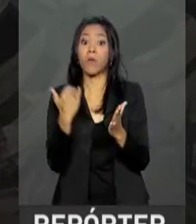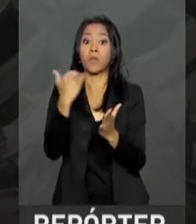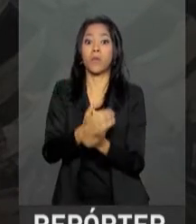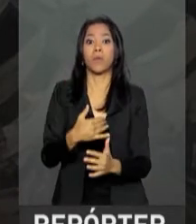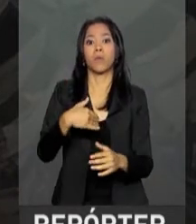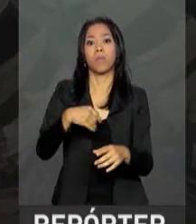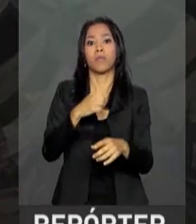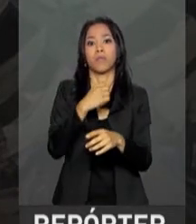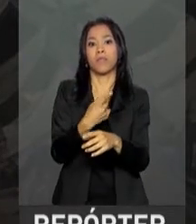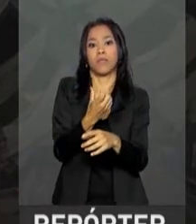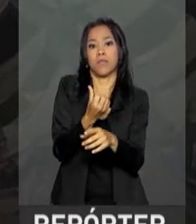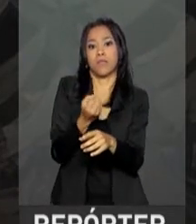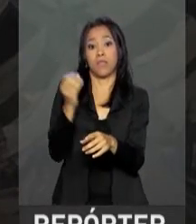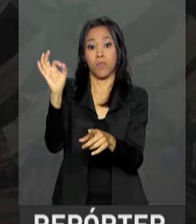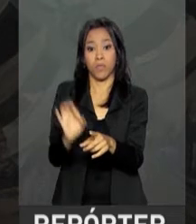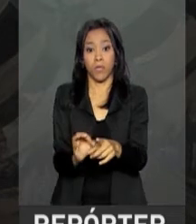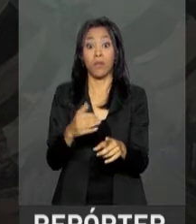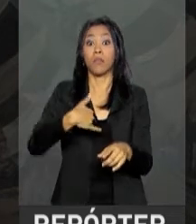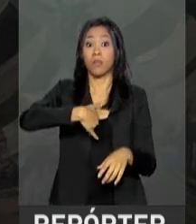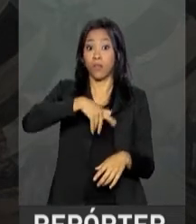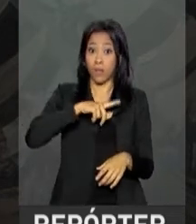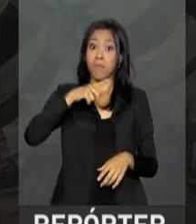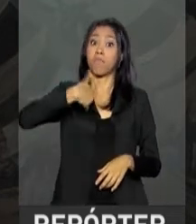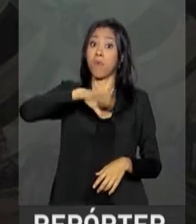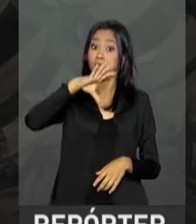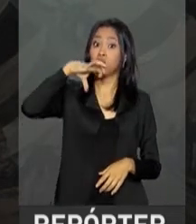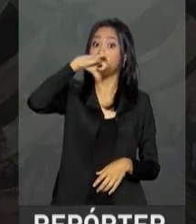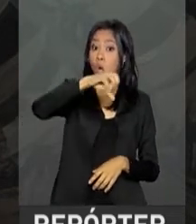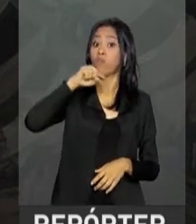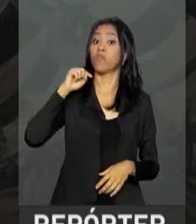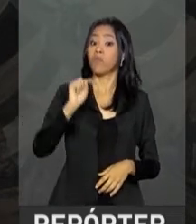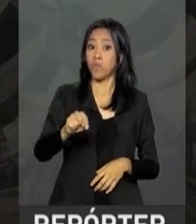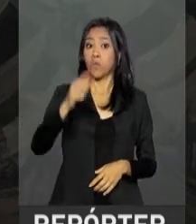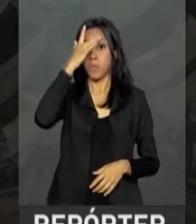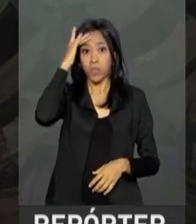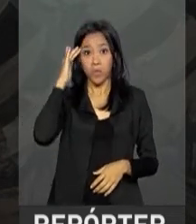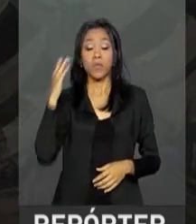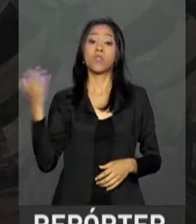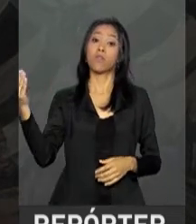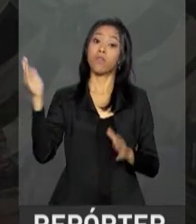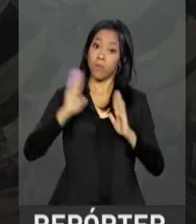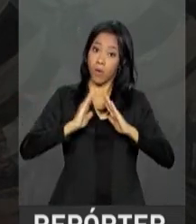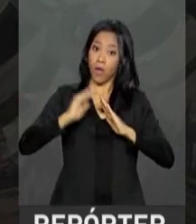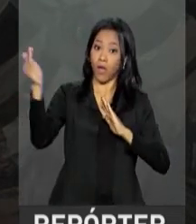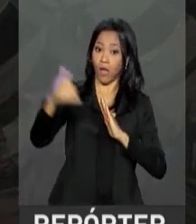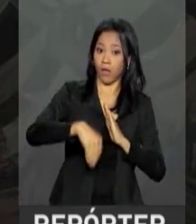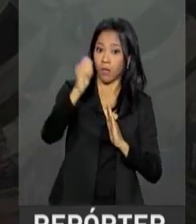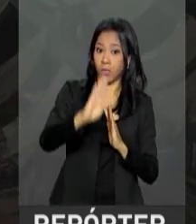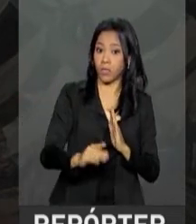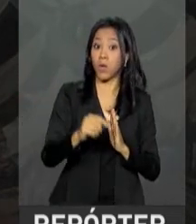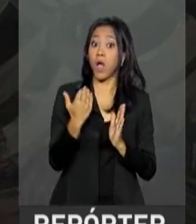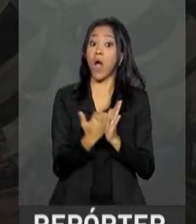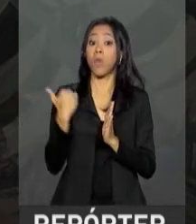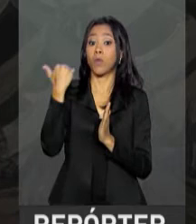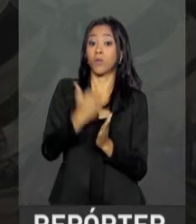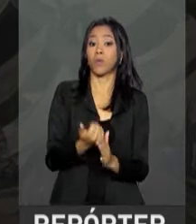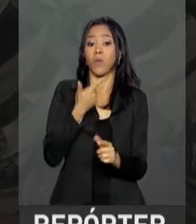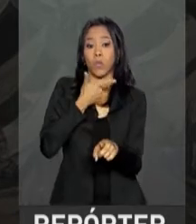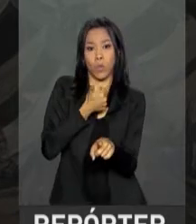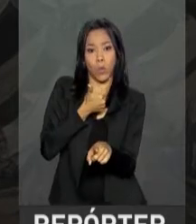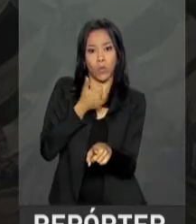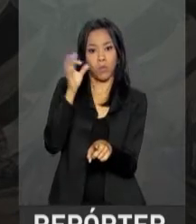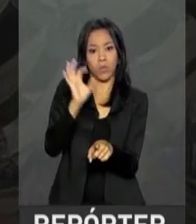o brasil também tem mais de 9 mil refugiados de 82 nacionalidades número que cresceu 12% em